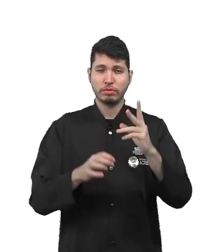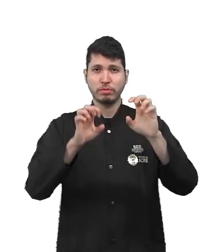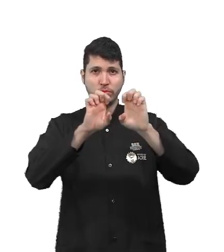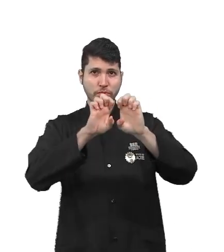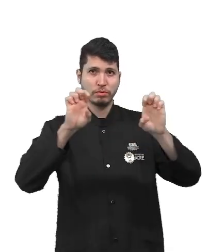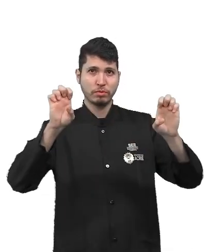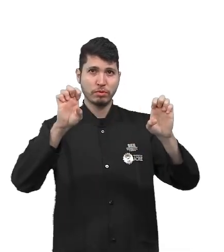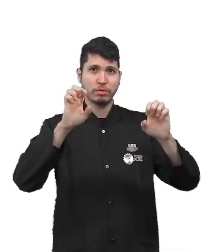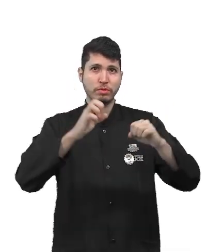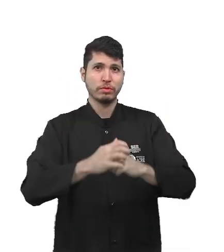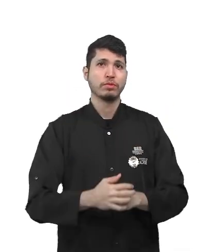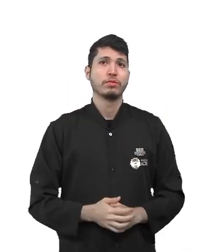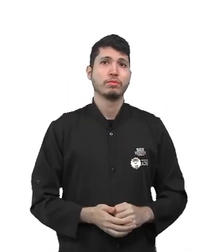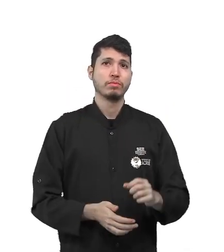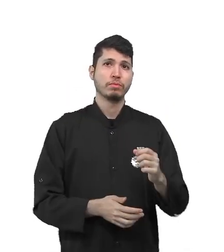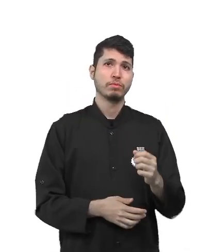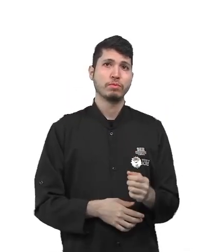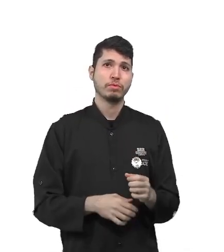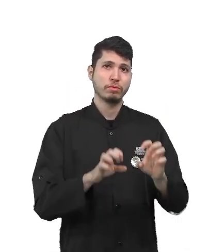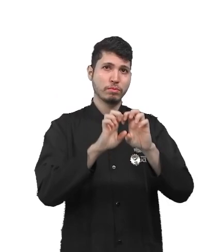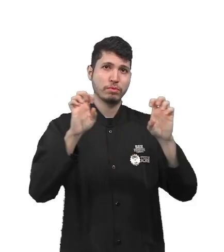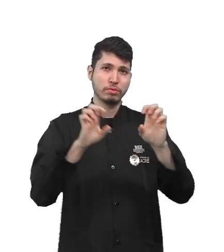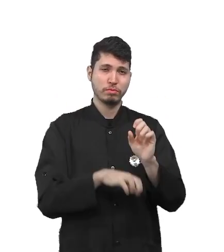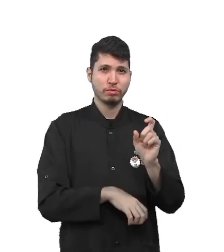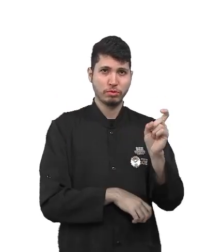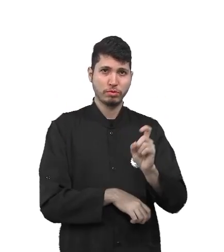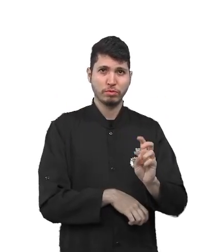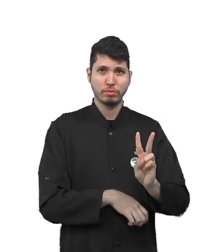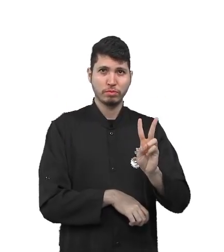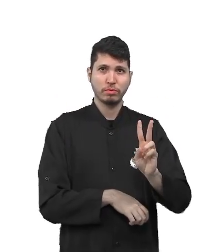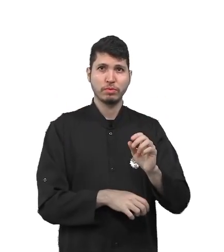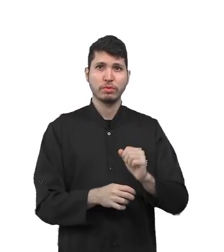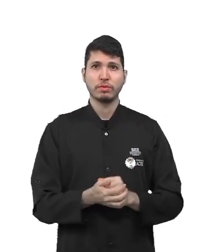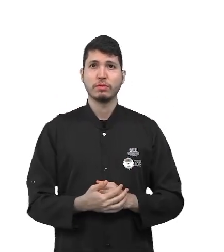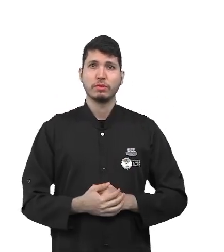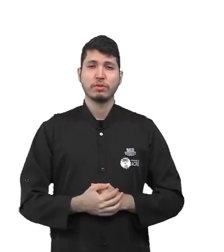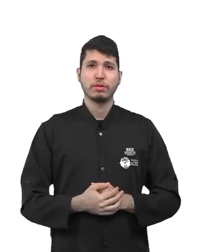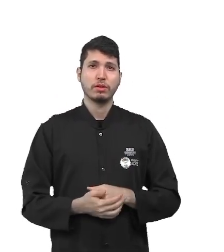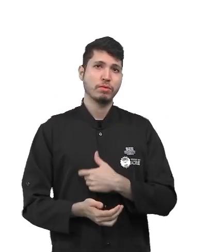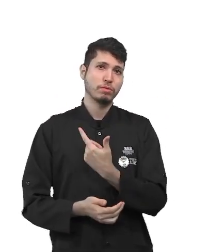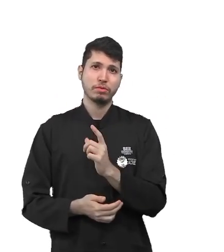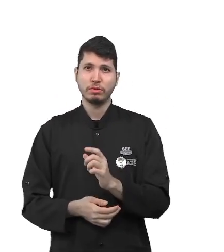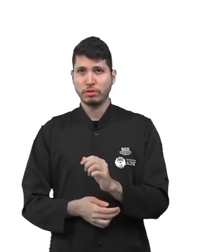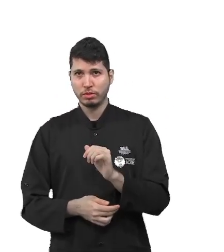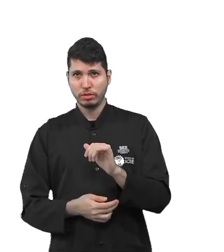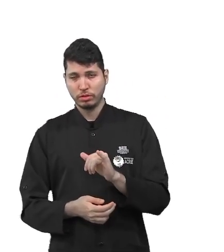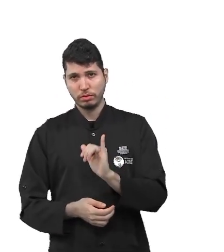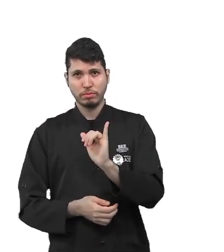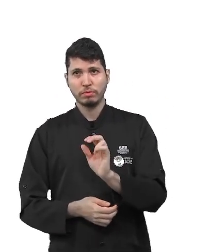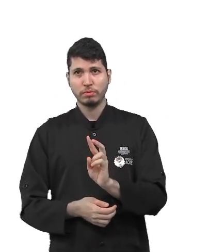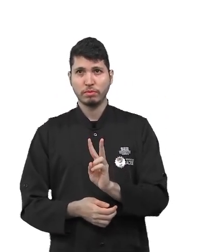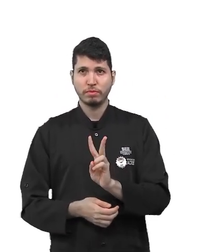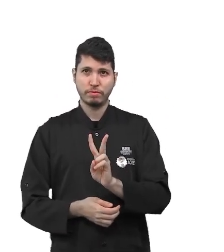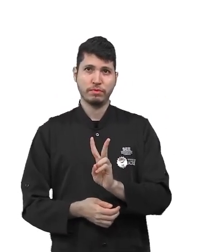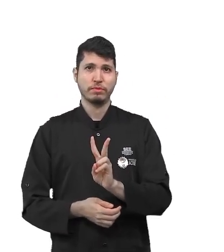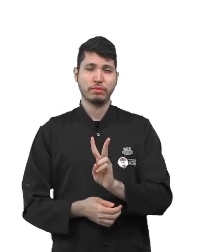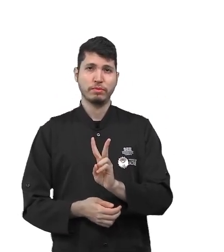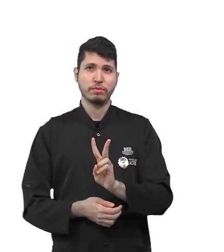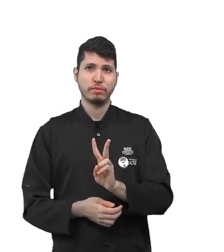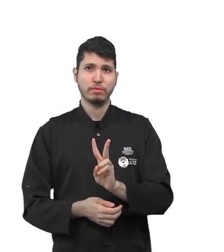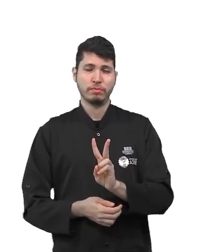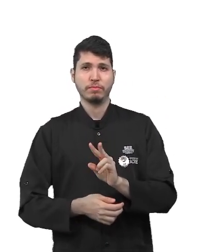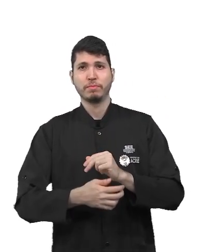delas é chamada de x vértice e a segunda é chamada de y vértice, tá bom? Olha aqui, ó, x vértice e y vértice.